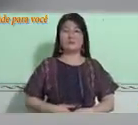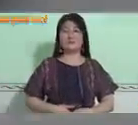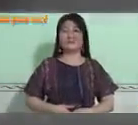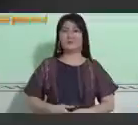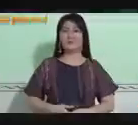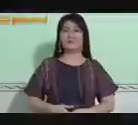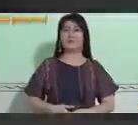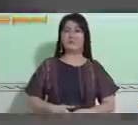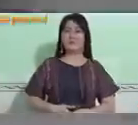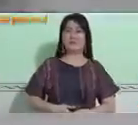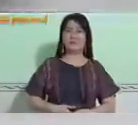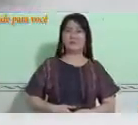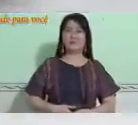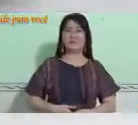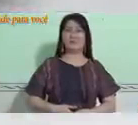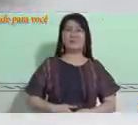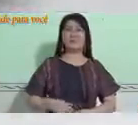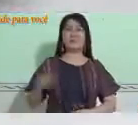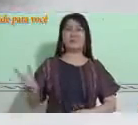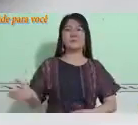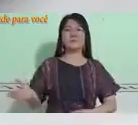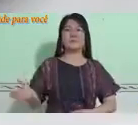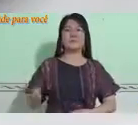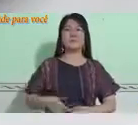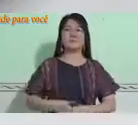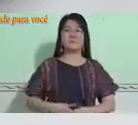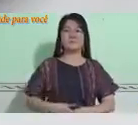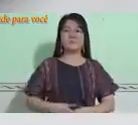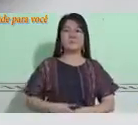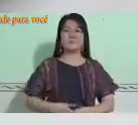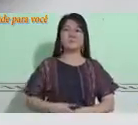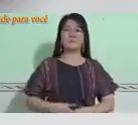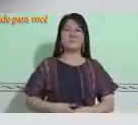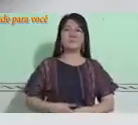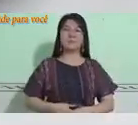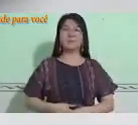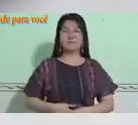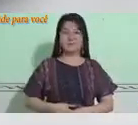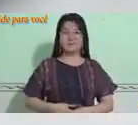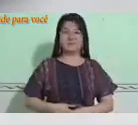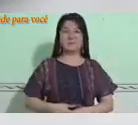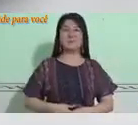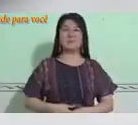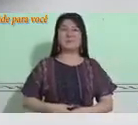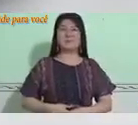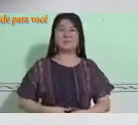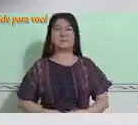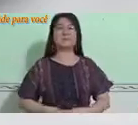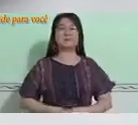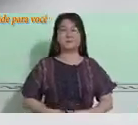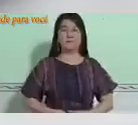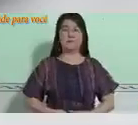a movimentação da mandíbula, também pode provocar formigamentos na face que podem ser acompanhados de dor de